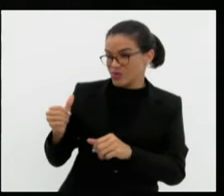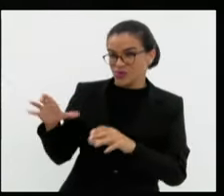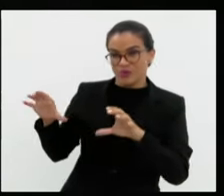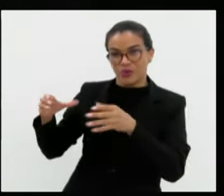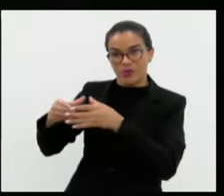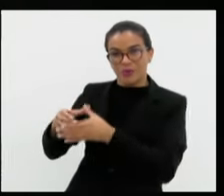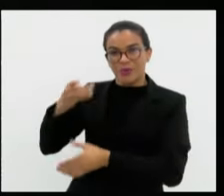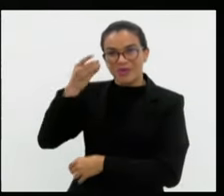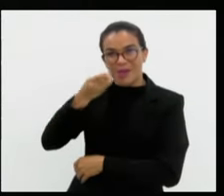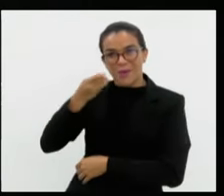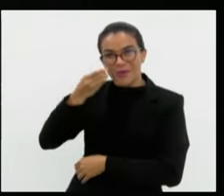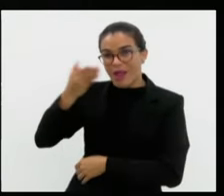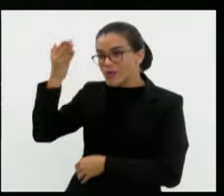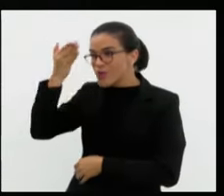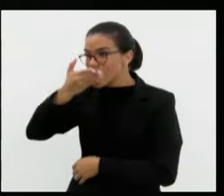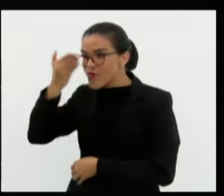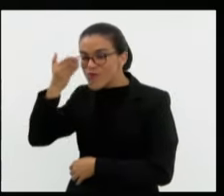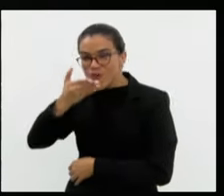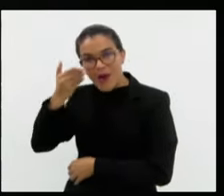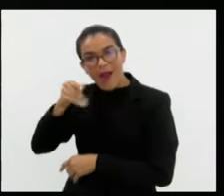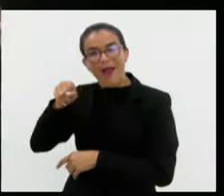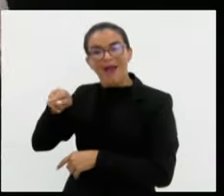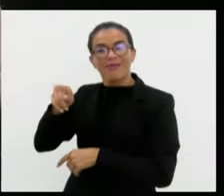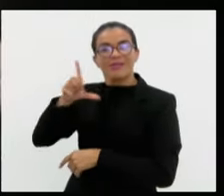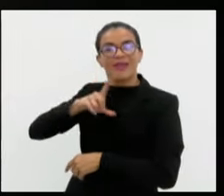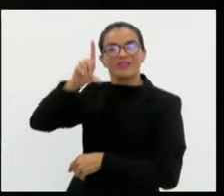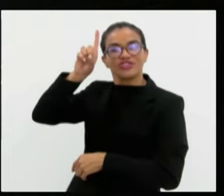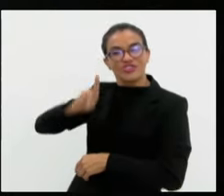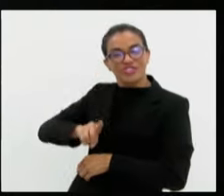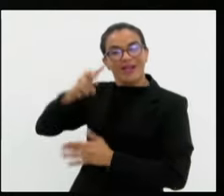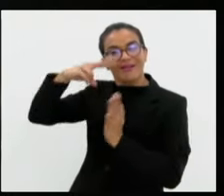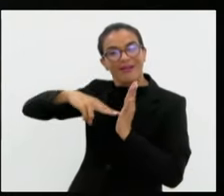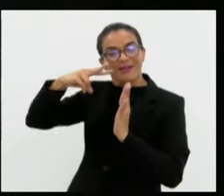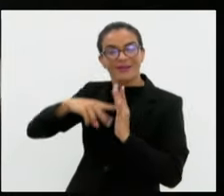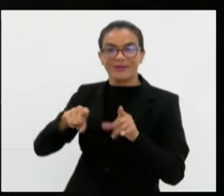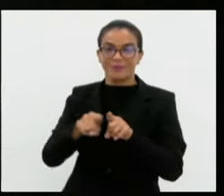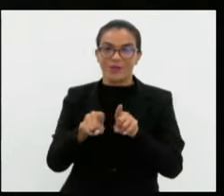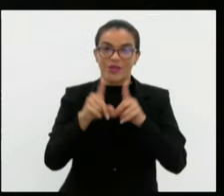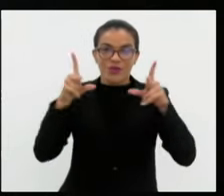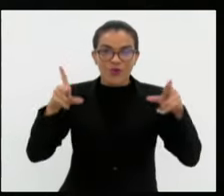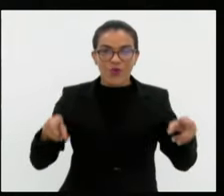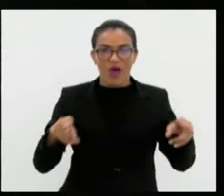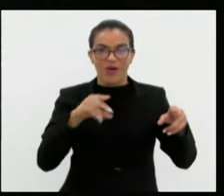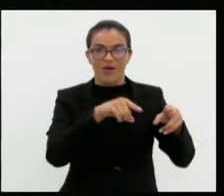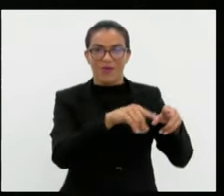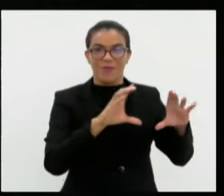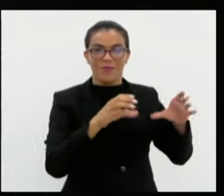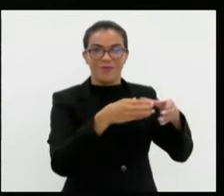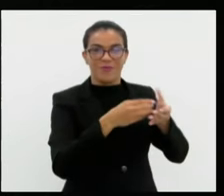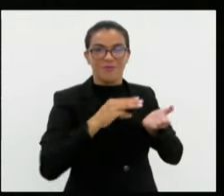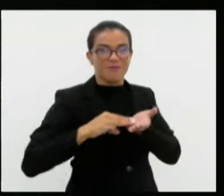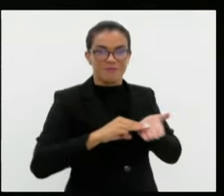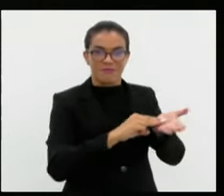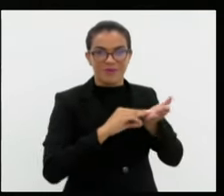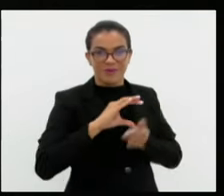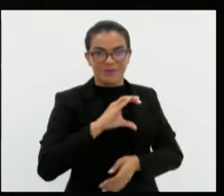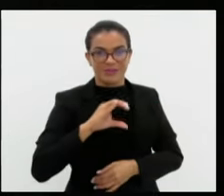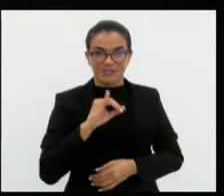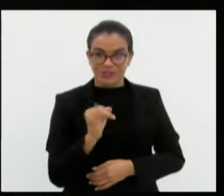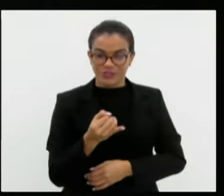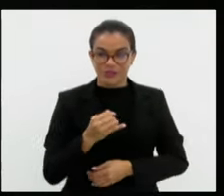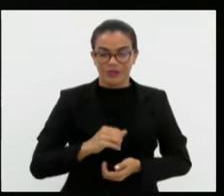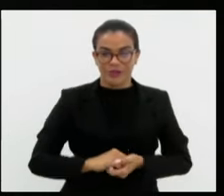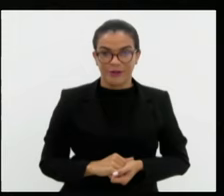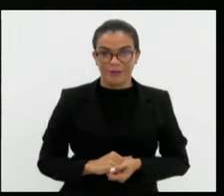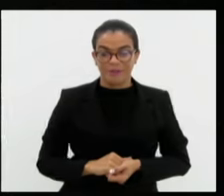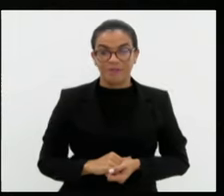que apenas os membros da CCJ puderam ter acesso até agora. Então, acho que esse é um elemento fundamental.